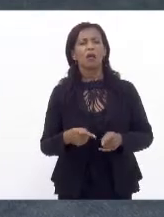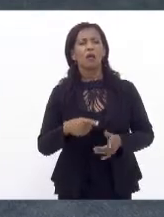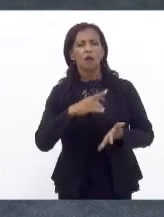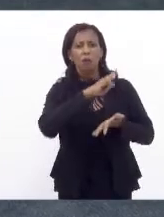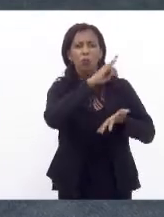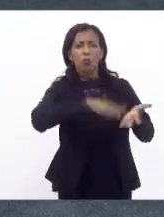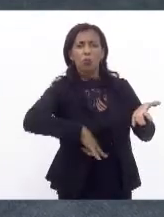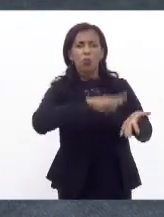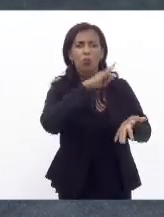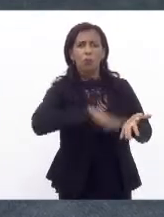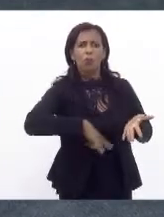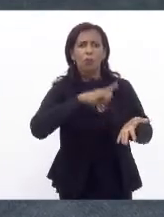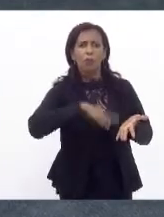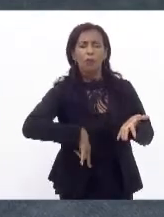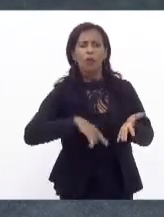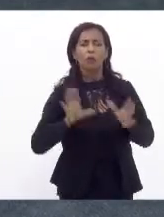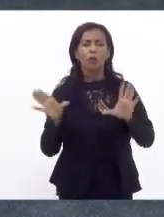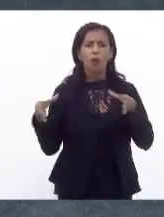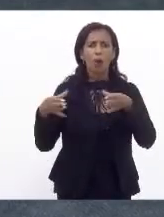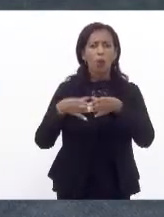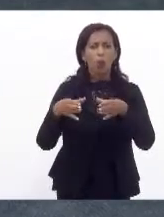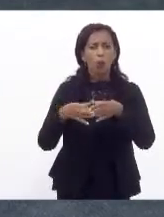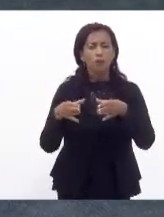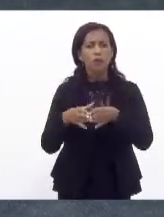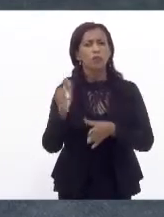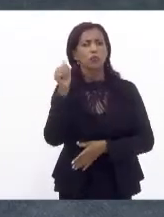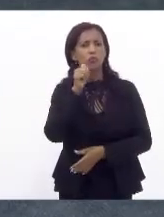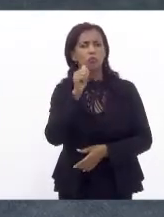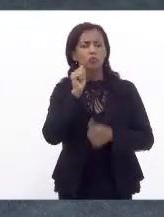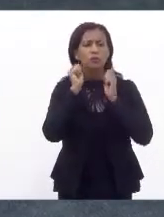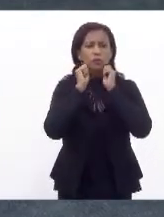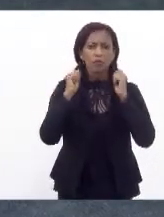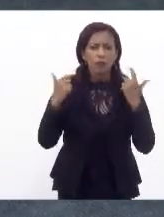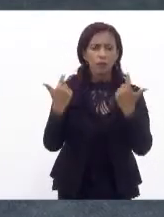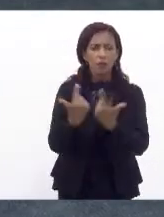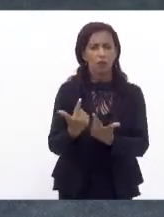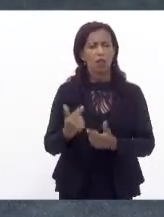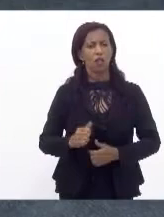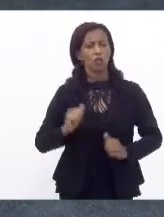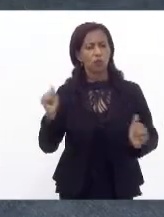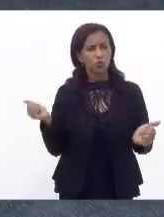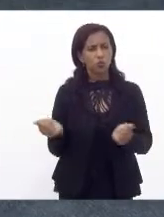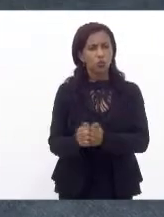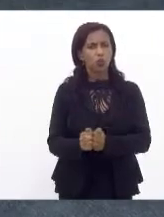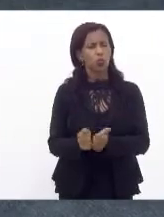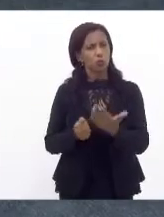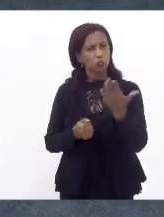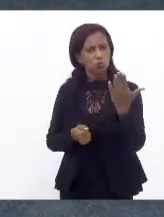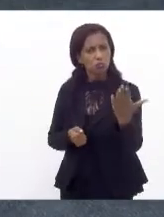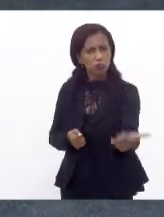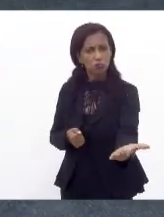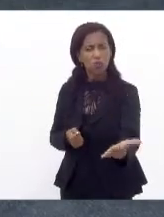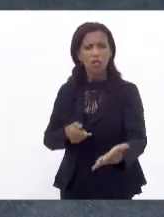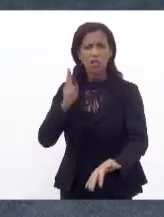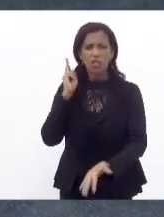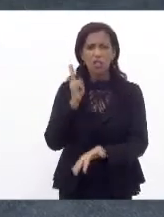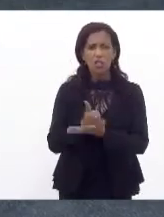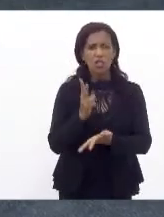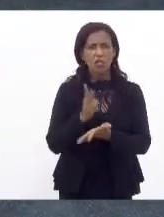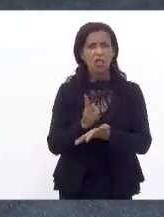um documento pela Comissão de Mulheres da Alerj, né, junto com Vossa Excelência, que